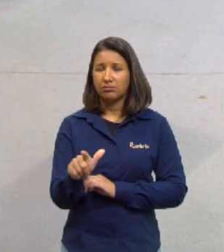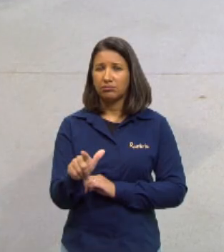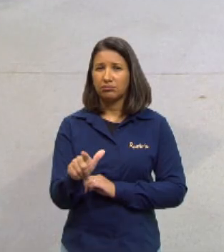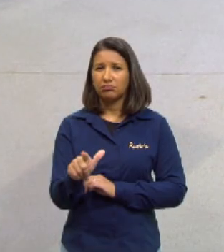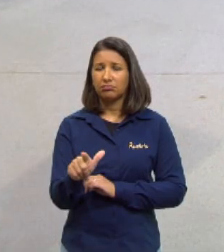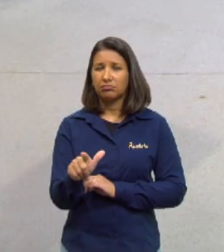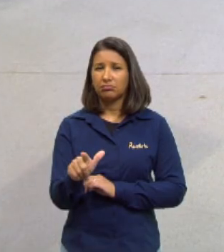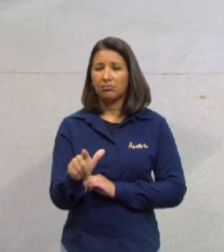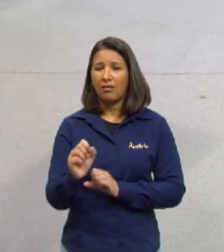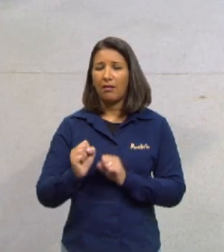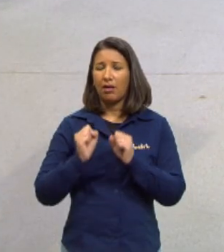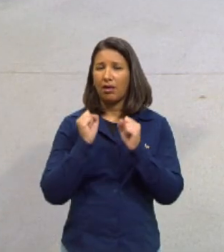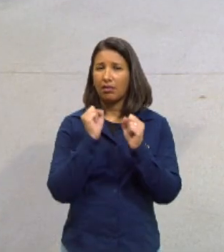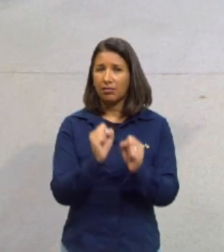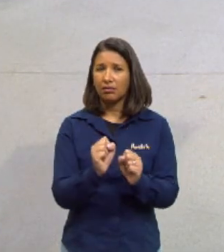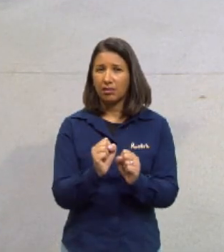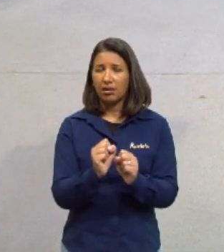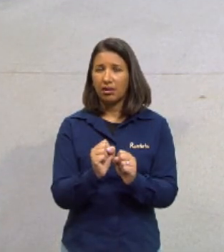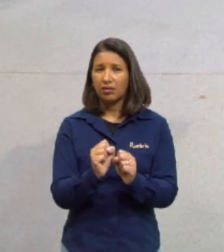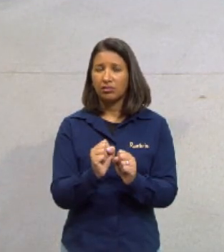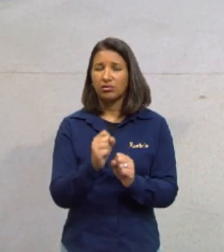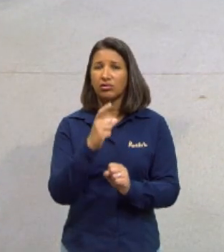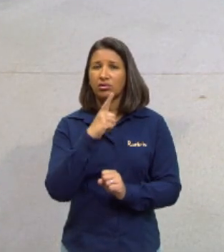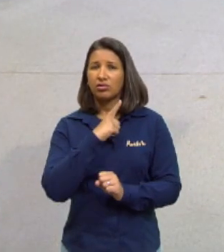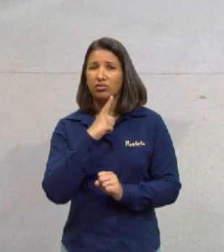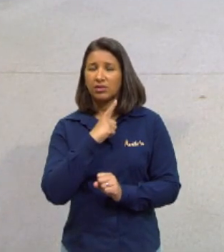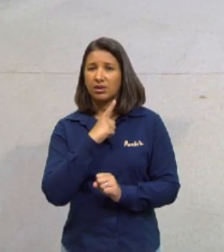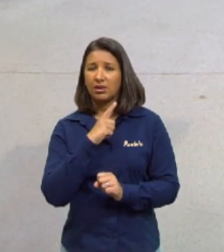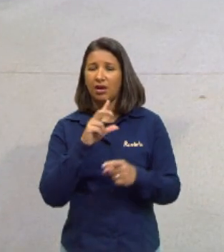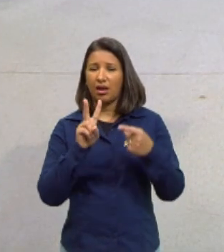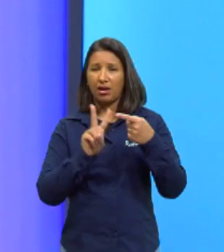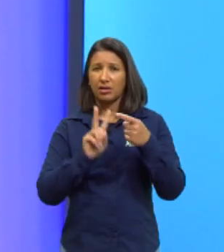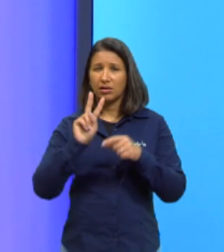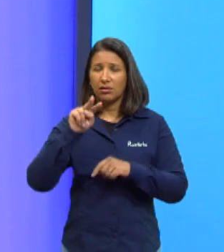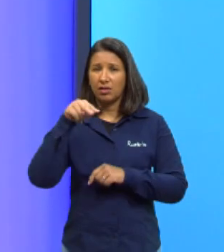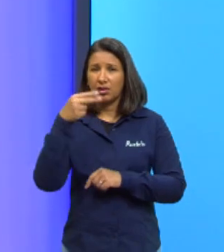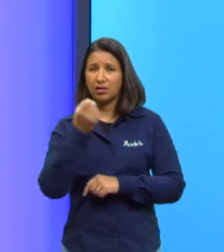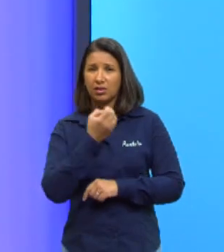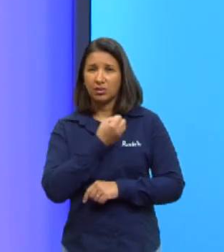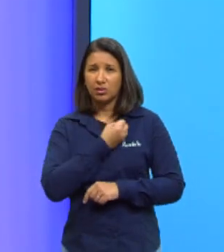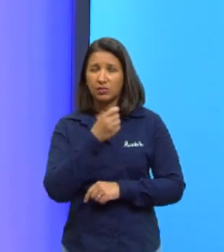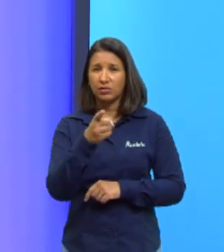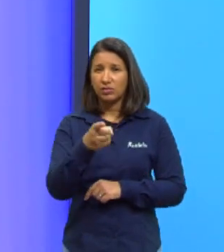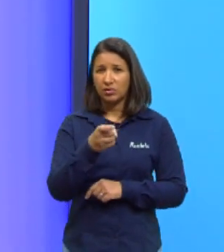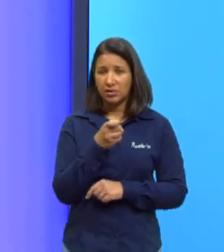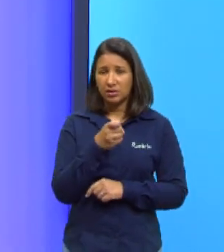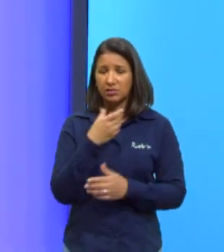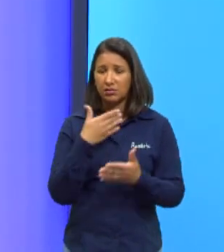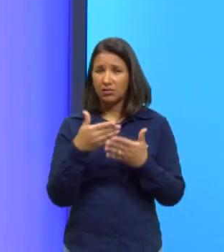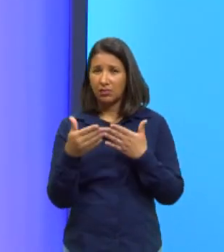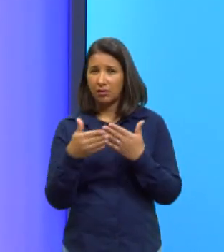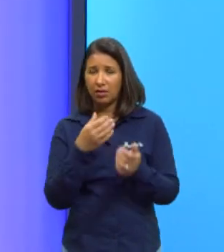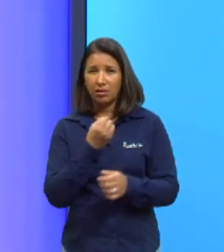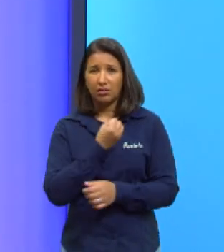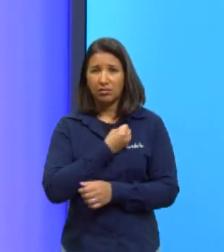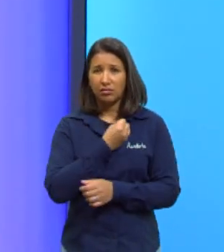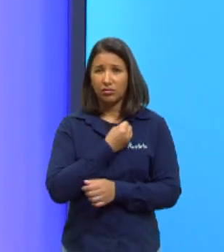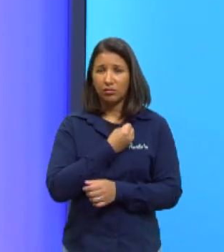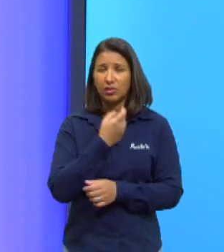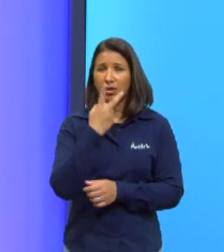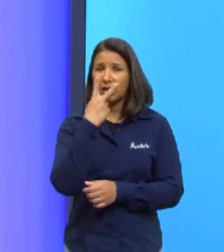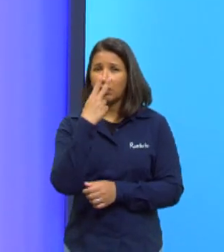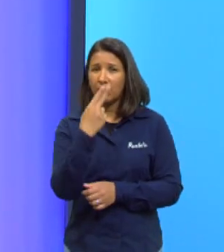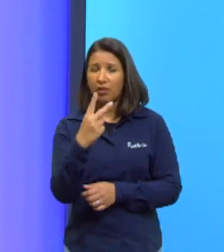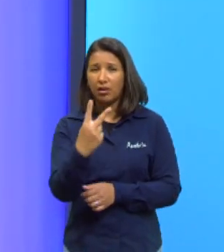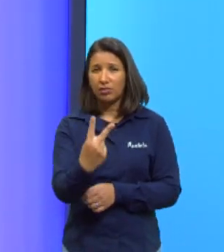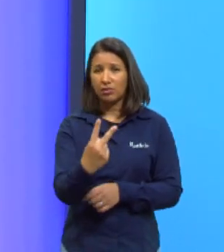Que não existe a possibilidade de eu ter a raiz quadrada de um número x, um número qualquer, que seja igual